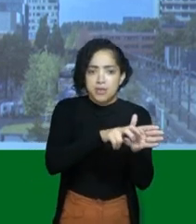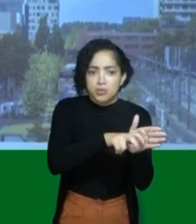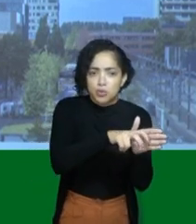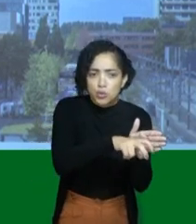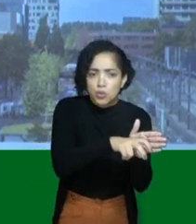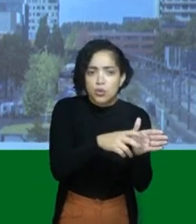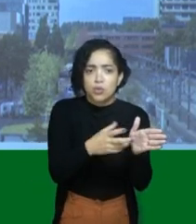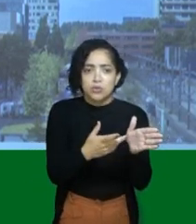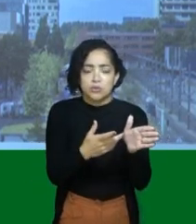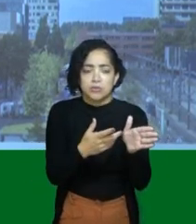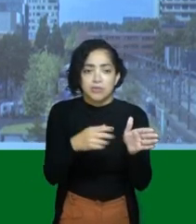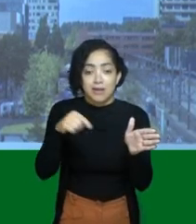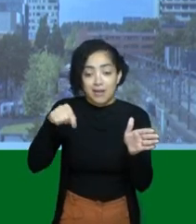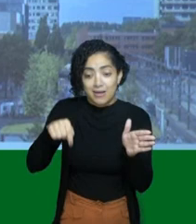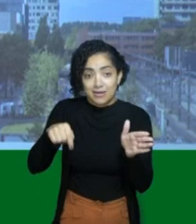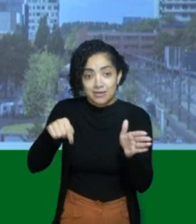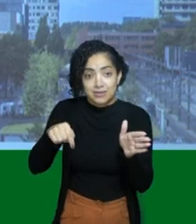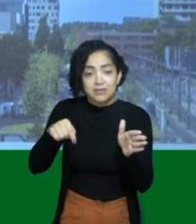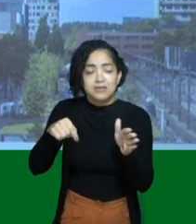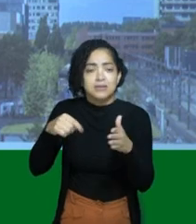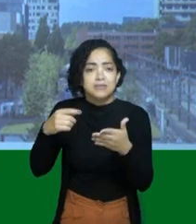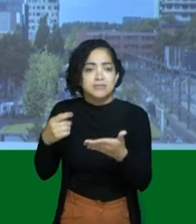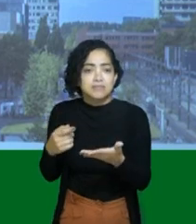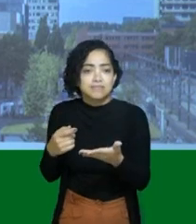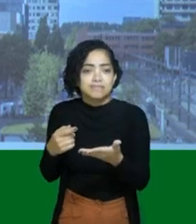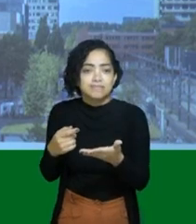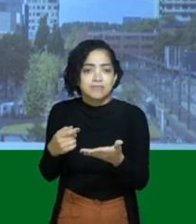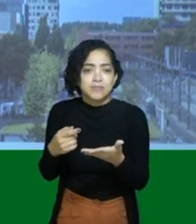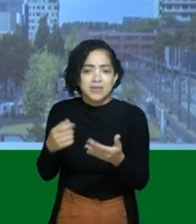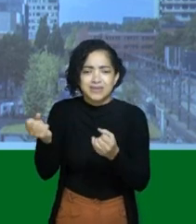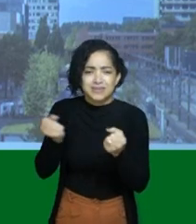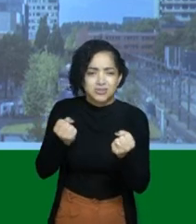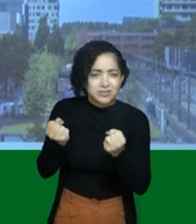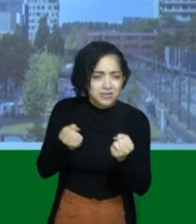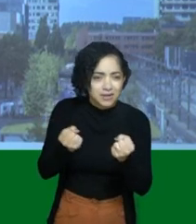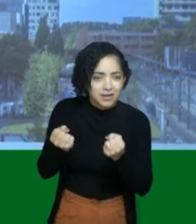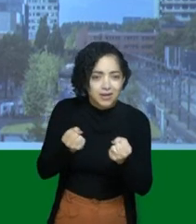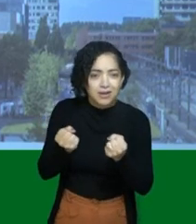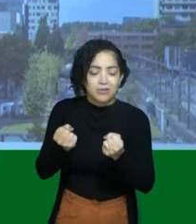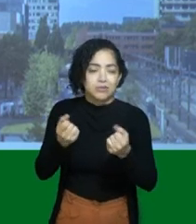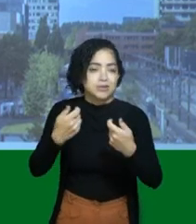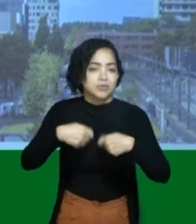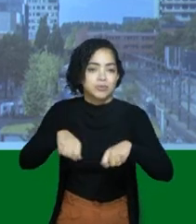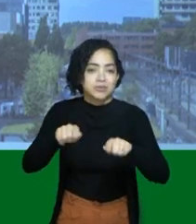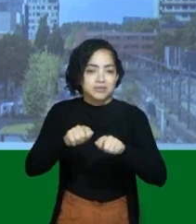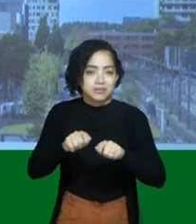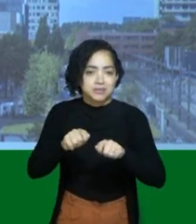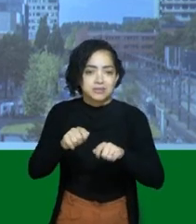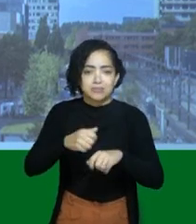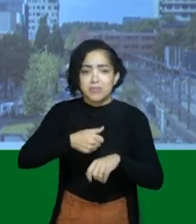aquilo, olha, é a coisa melhor que tem na vida da gente, não ter que depender de carro, poder, sabe?